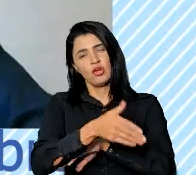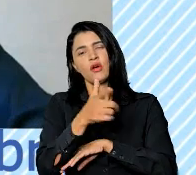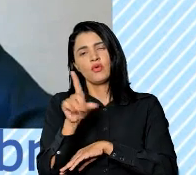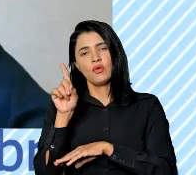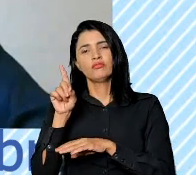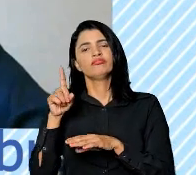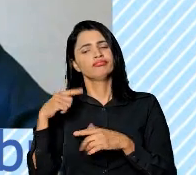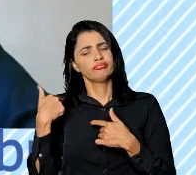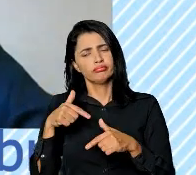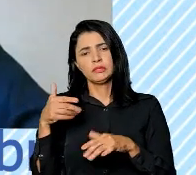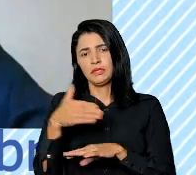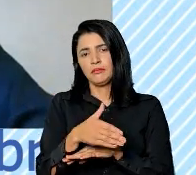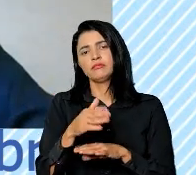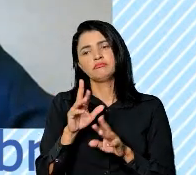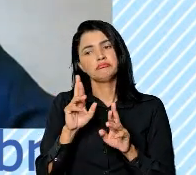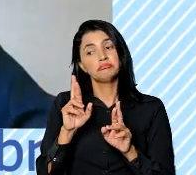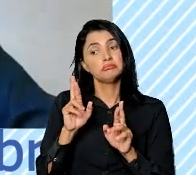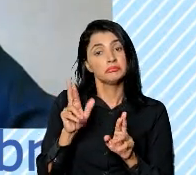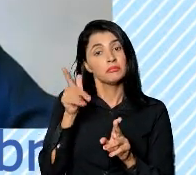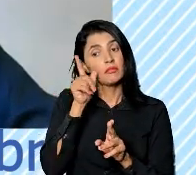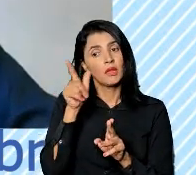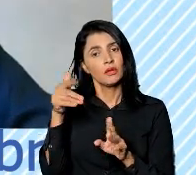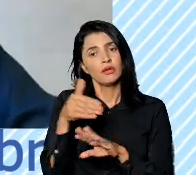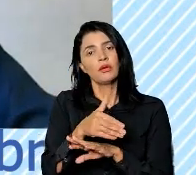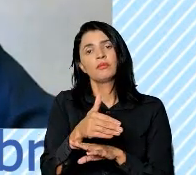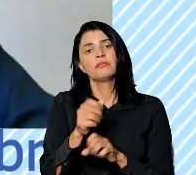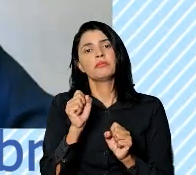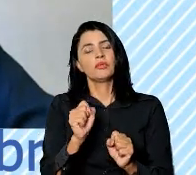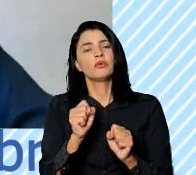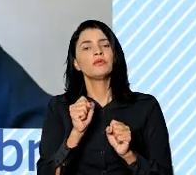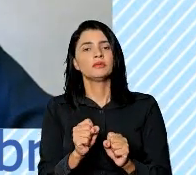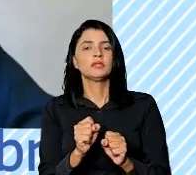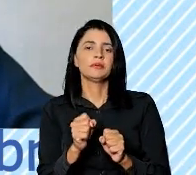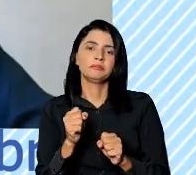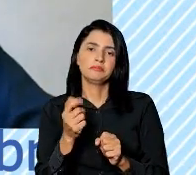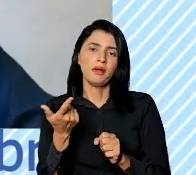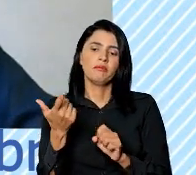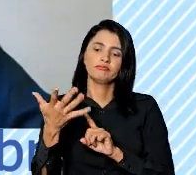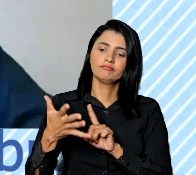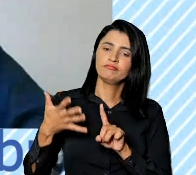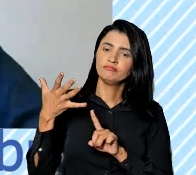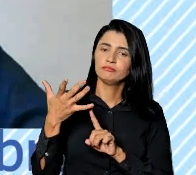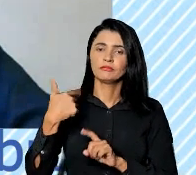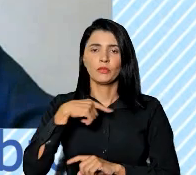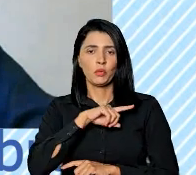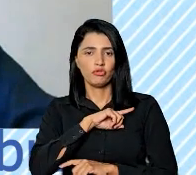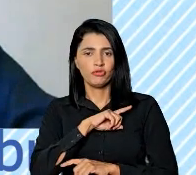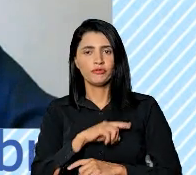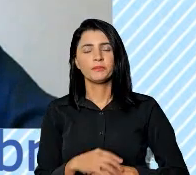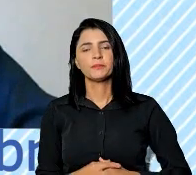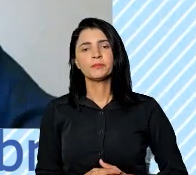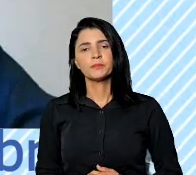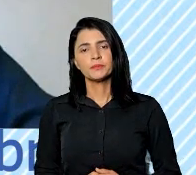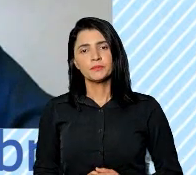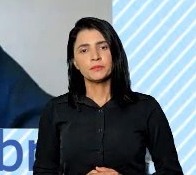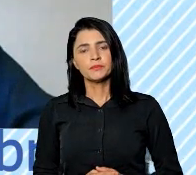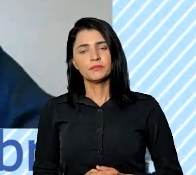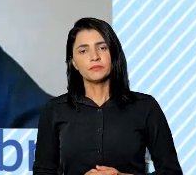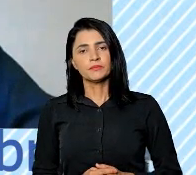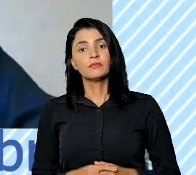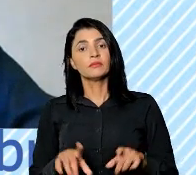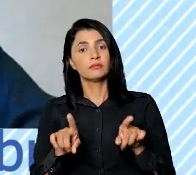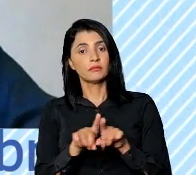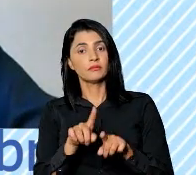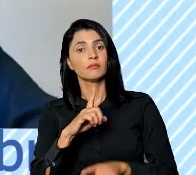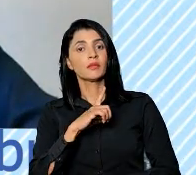atuante, nós esperamos que ela possa ainda ingressar para dar uma palavrinha conosco. Nós temos